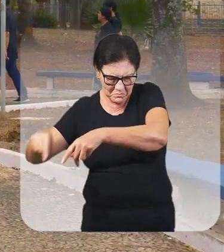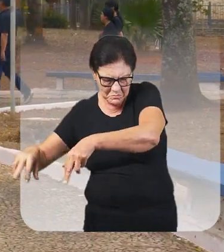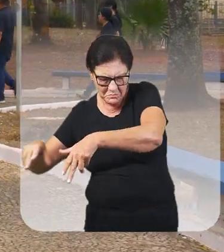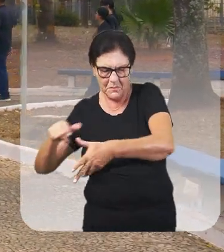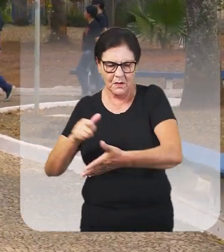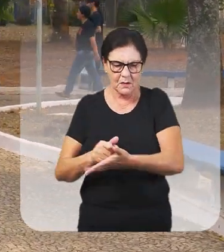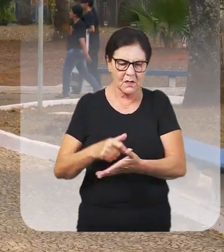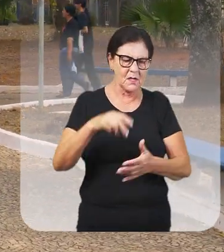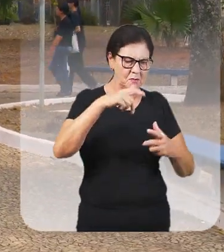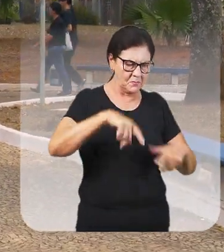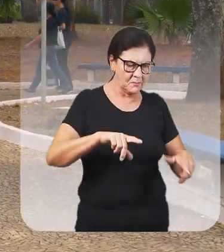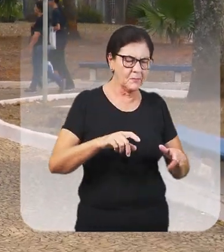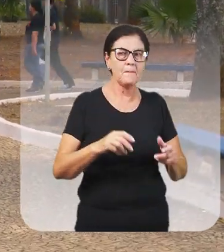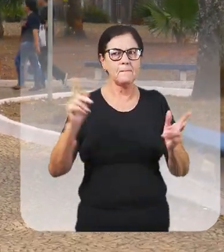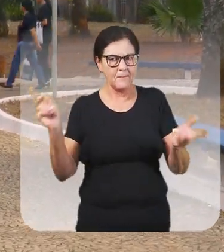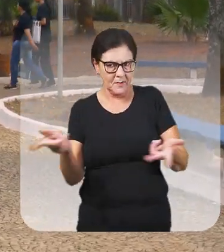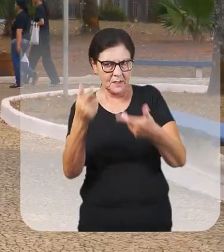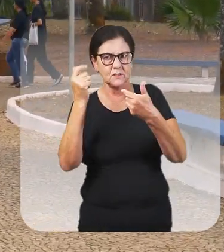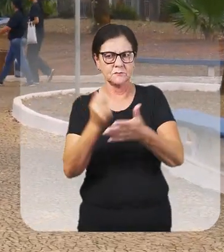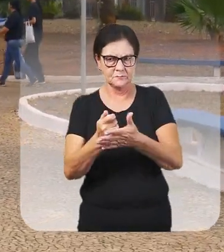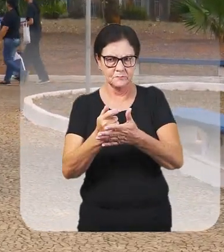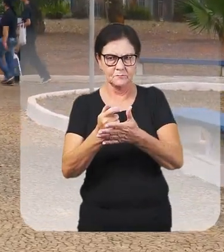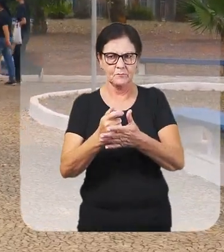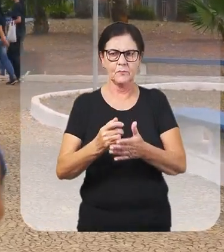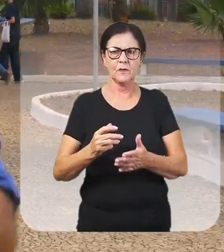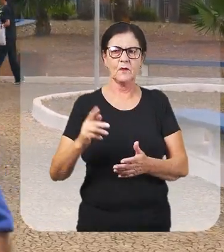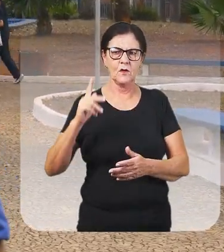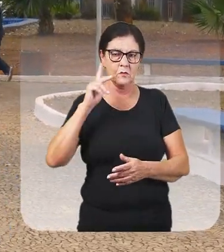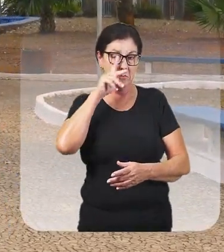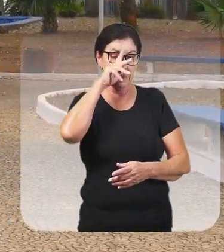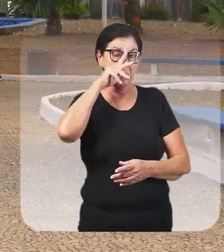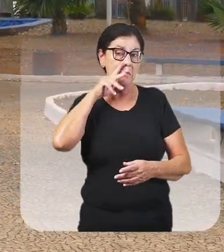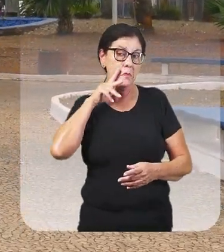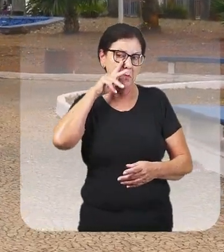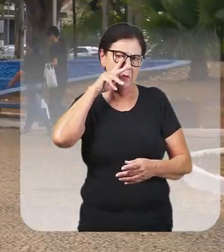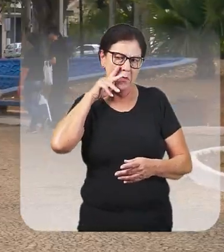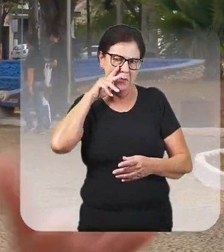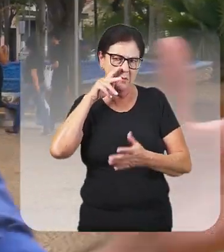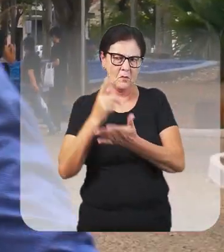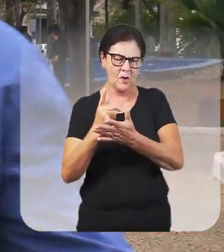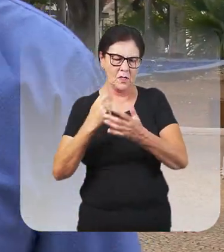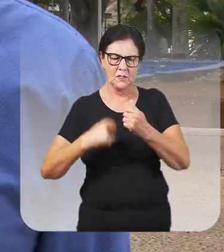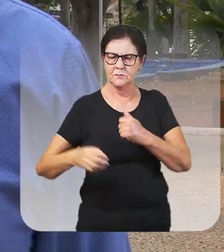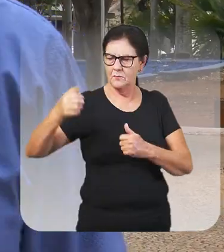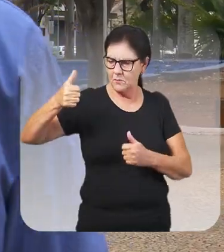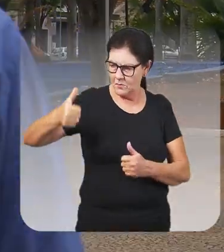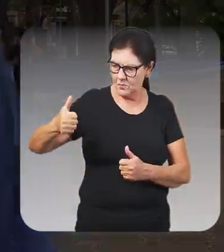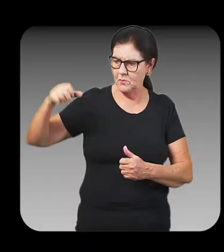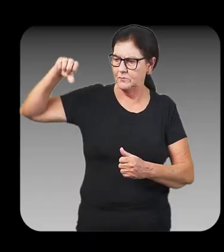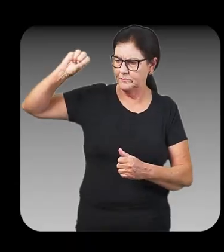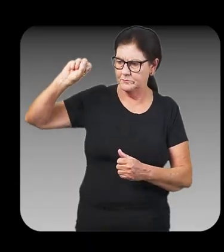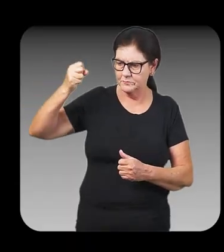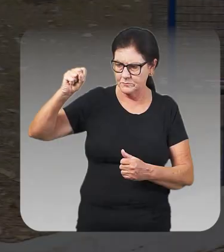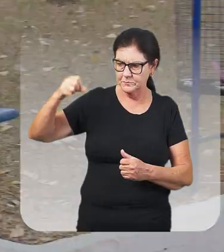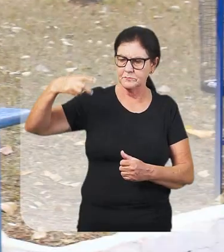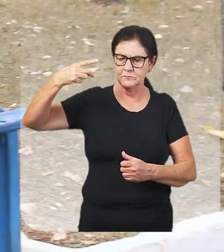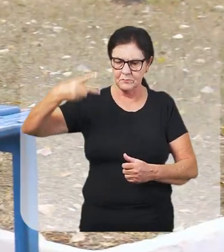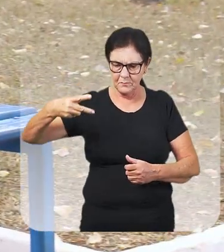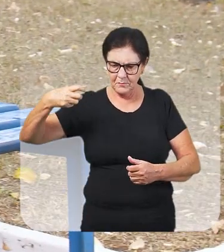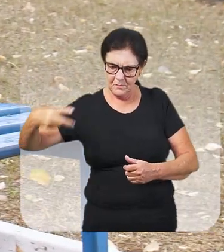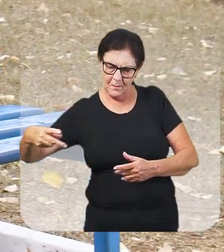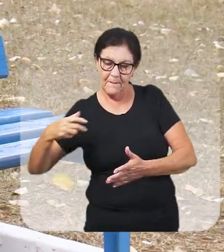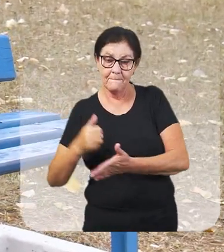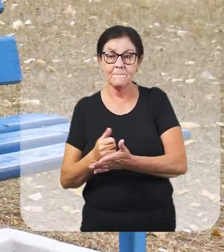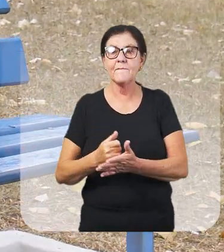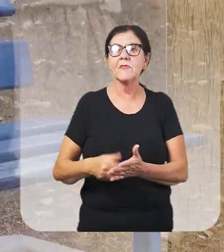que participou da revolta do Forte Copacabana no ano de 1922. E essa história começa por aqui. Newton